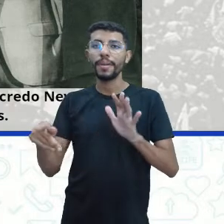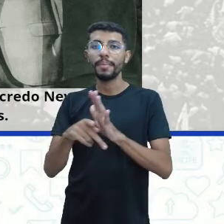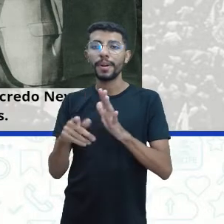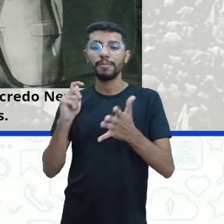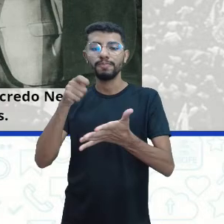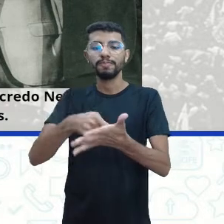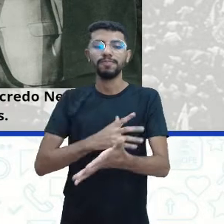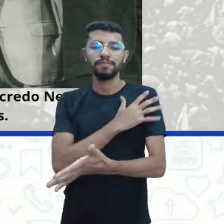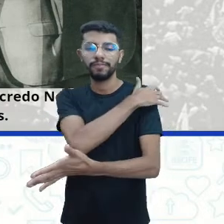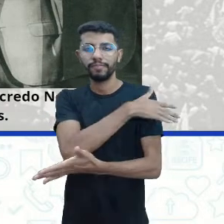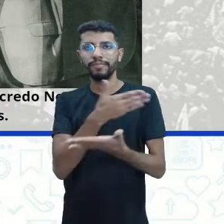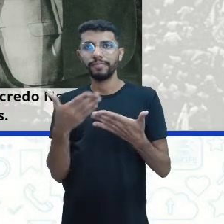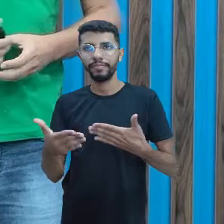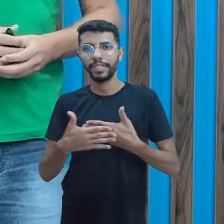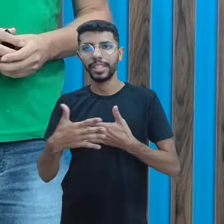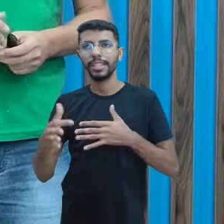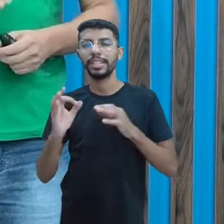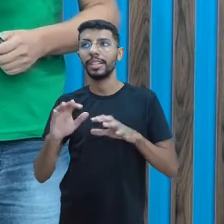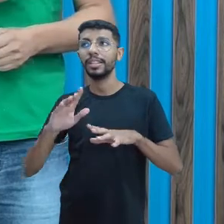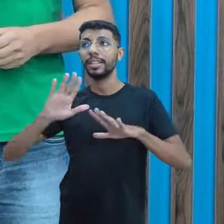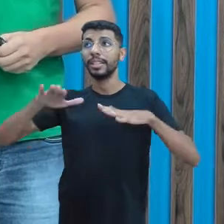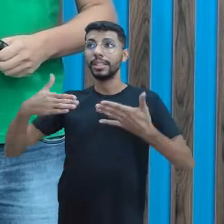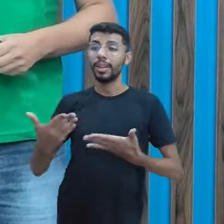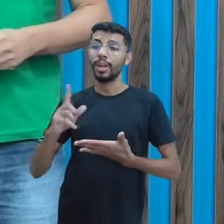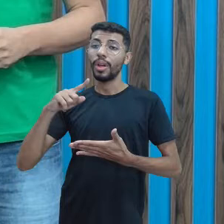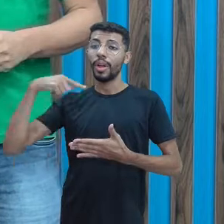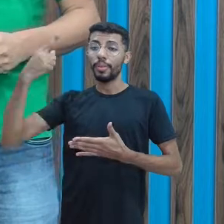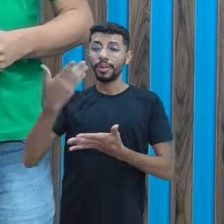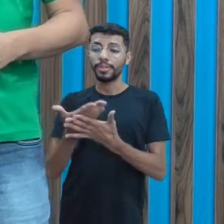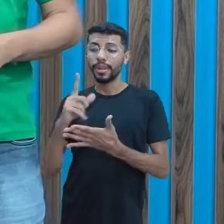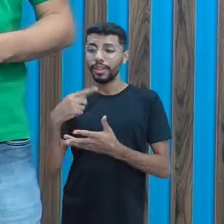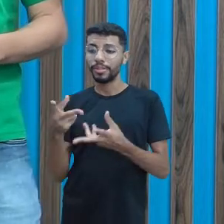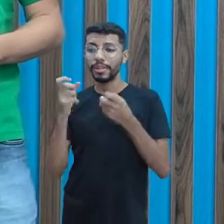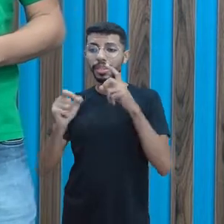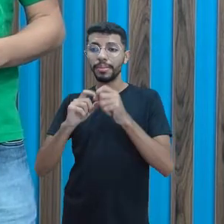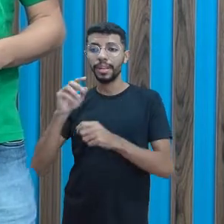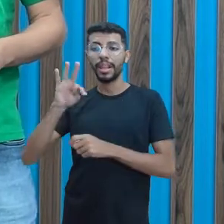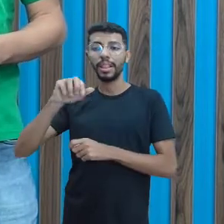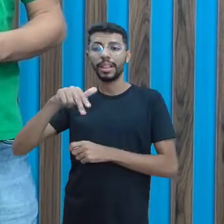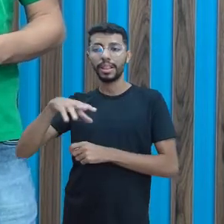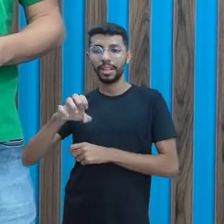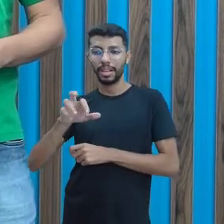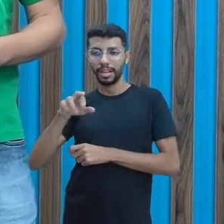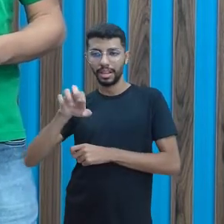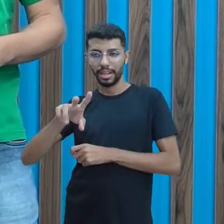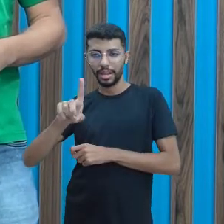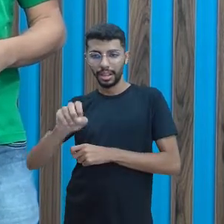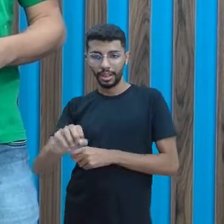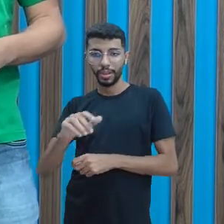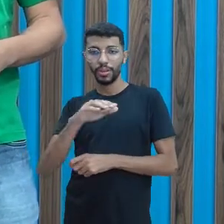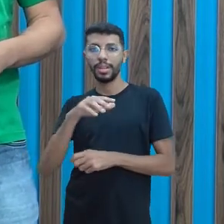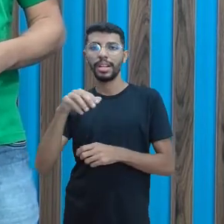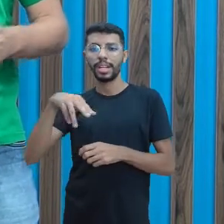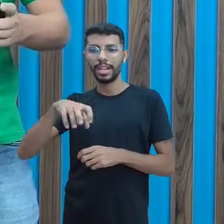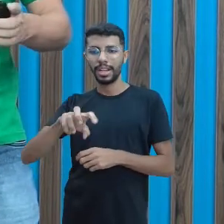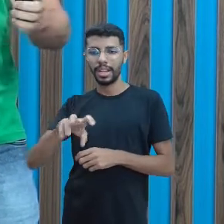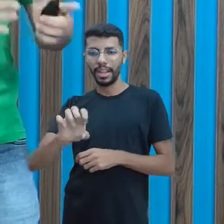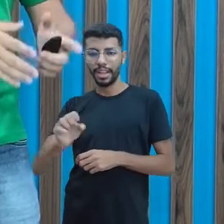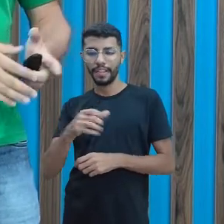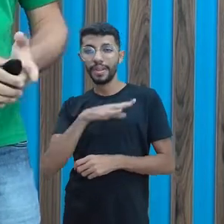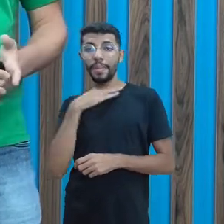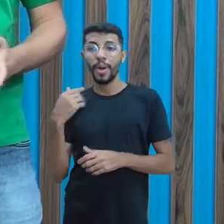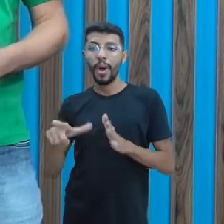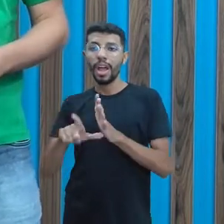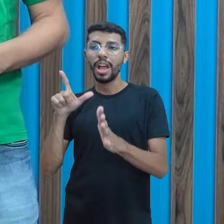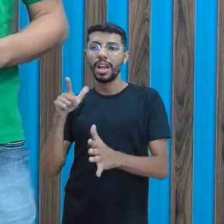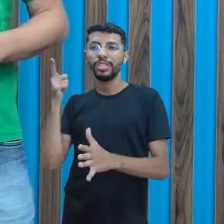a partir daí. Na próxima aula a gente vai ver que o Tancredo Neves não assume, ele faleceu antes de assumir a presidência. José Sarney acabou sendo o primeiro presidente civil